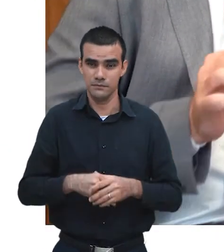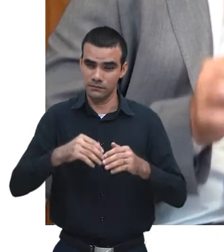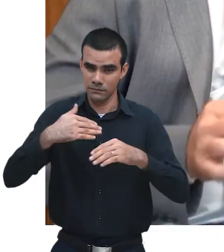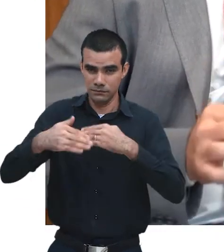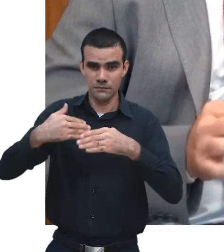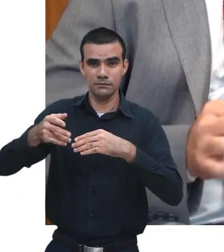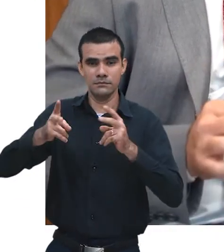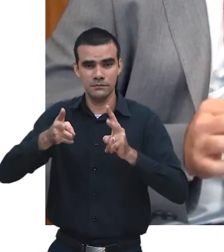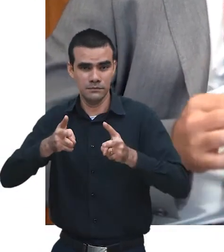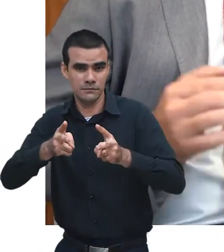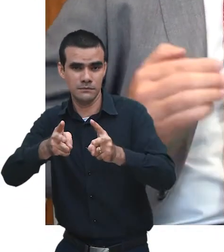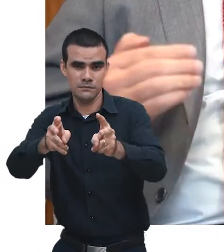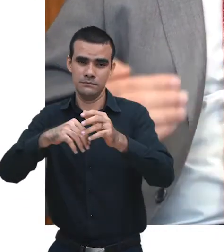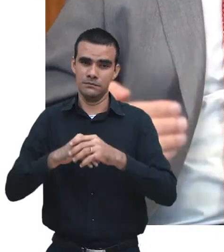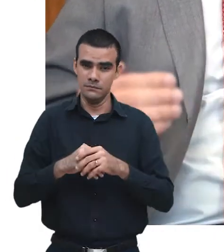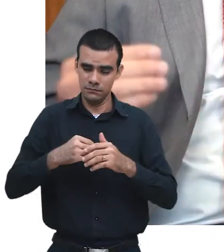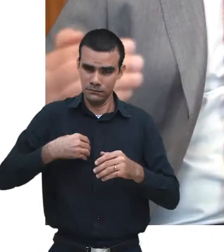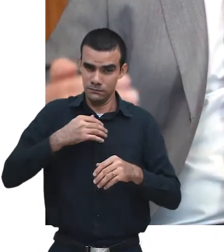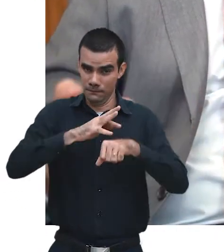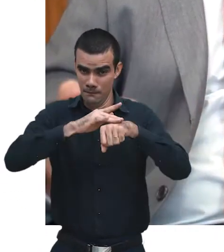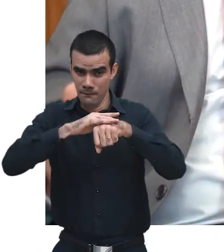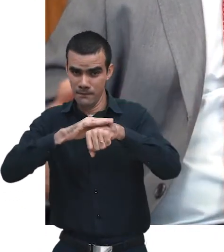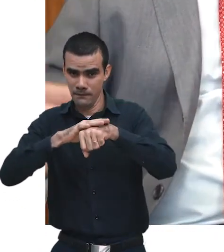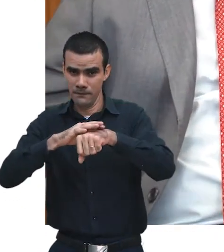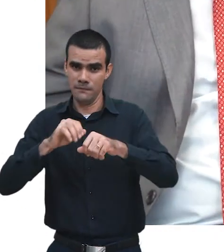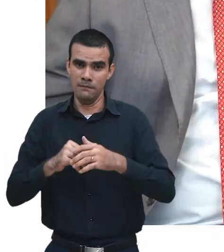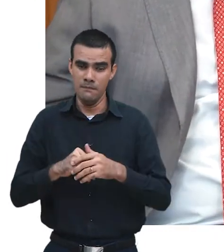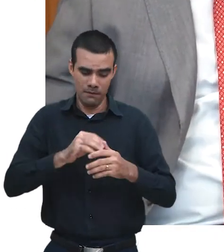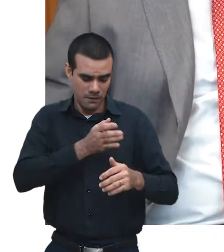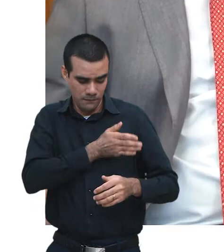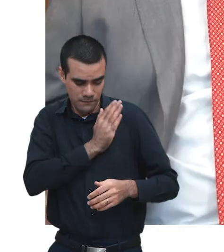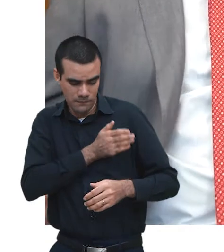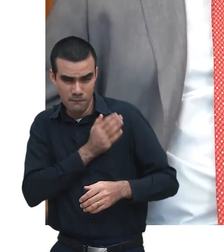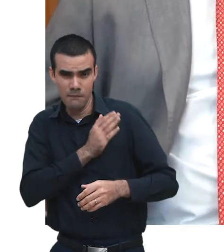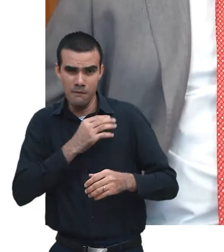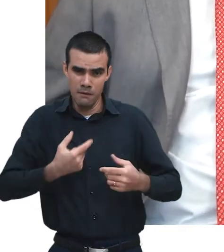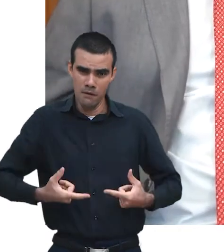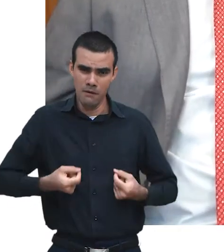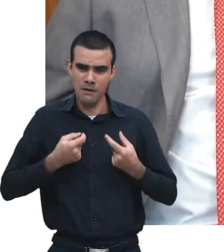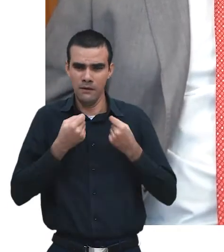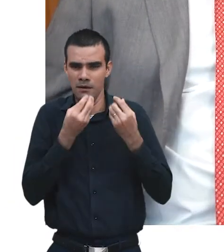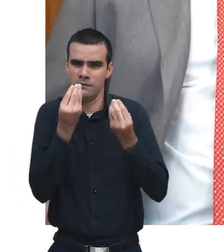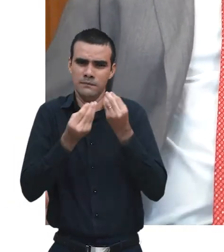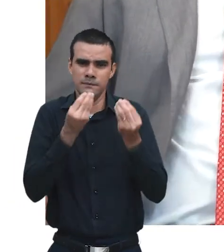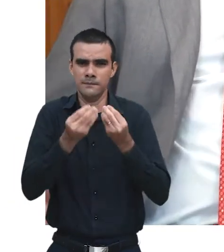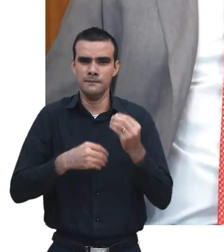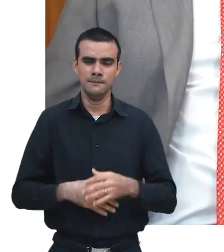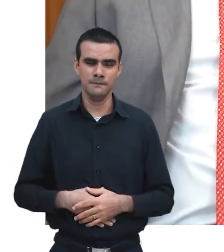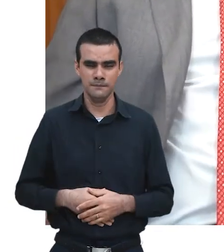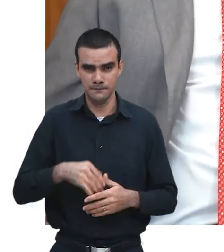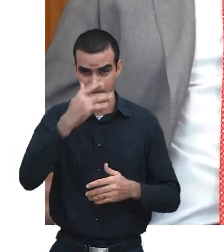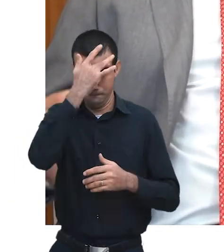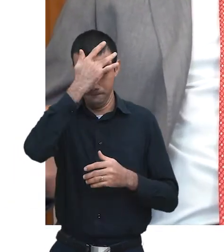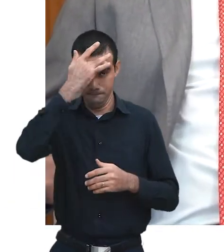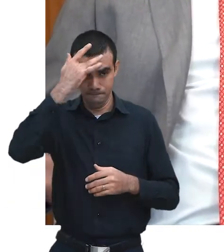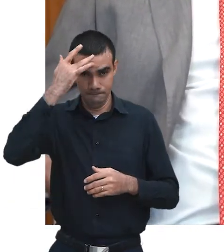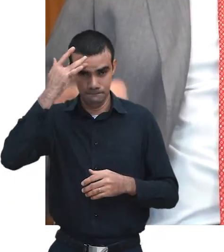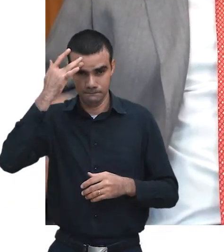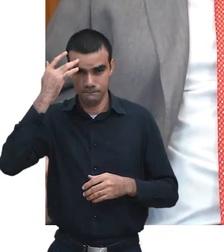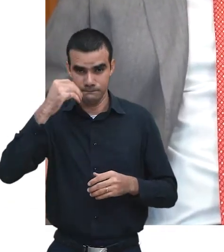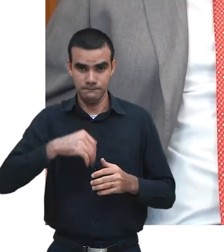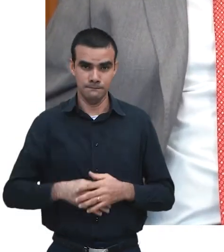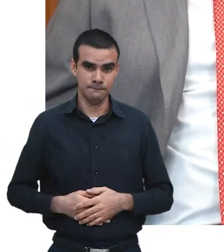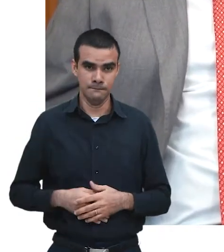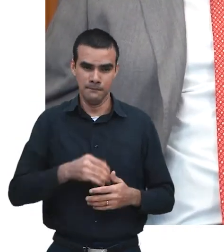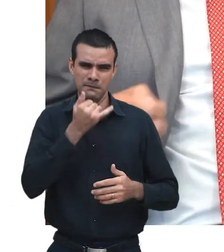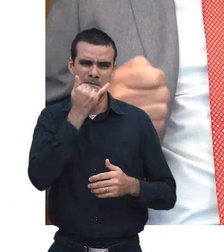ser o pontapé inicial do processo de adoecimento cardiovascular e mesmo para câncer também. Como assim? Por exemplo, um indivíduo que